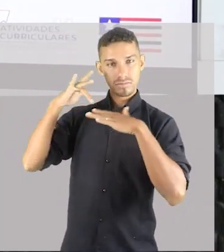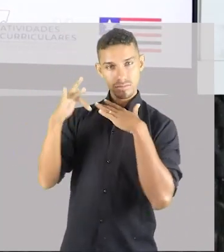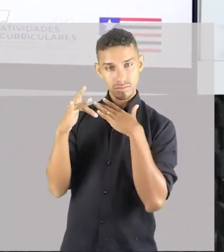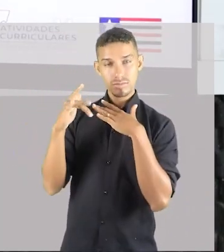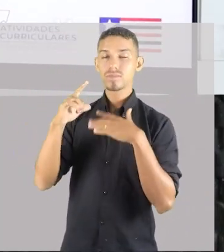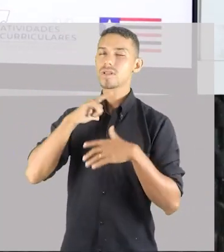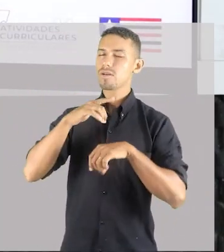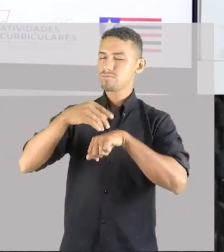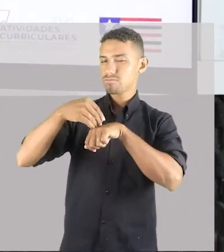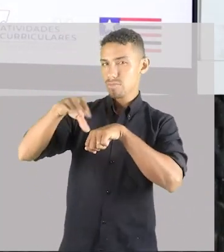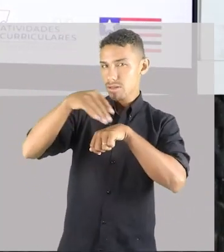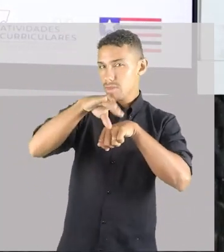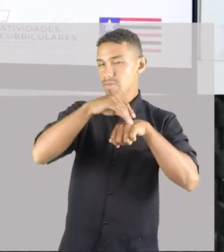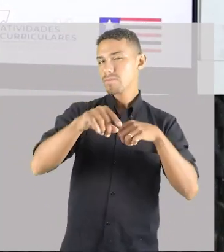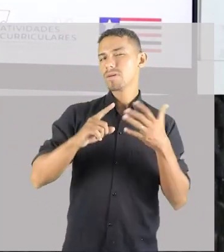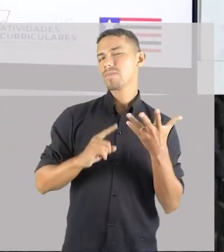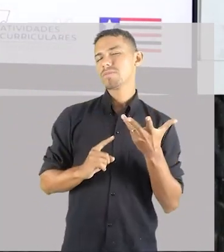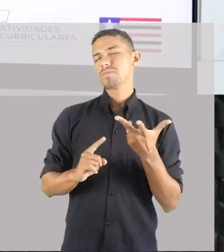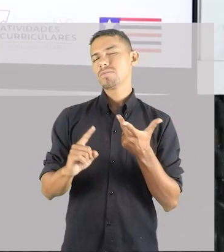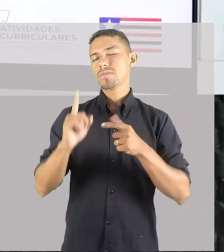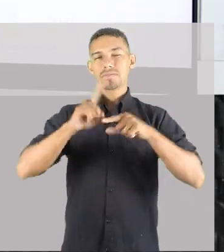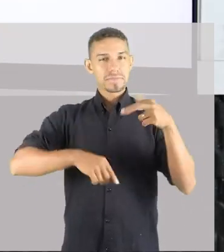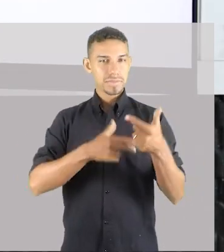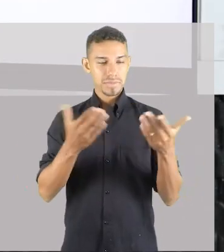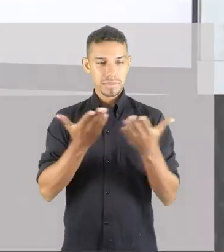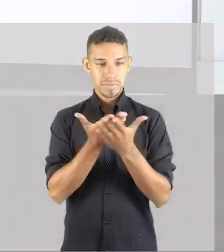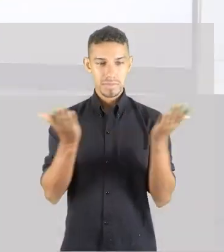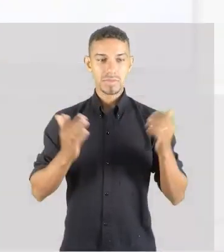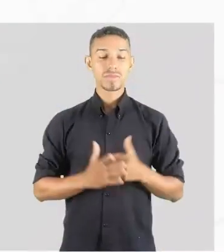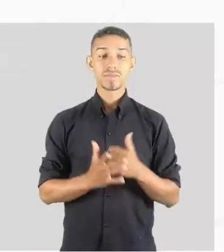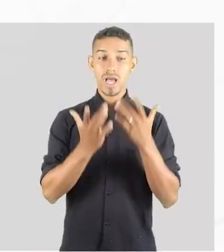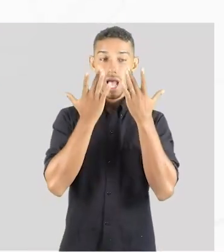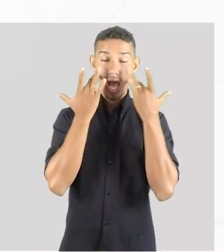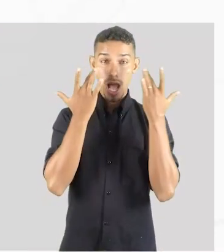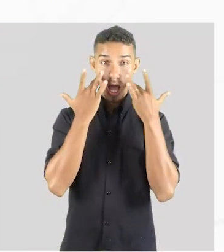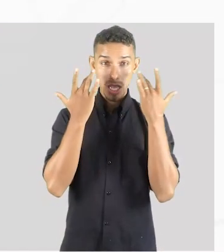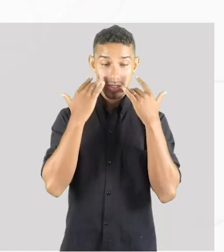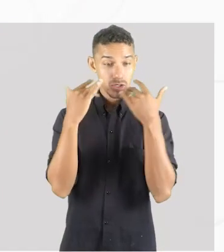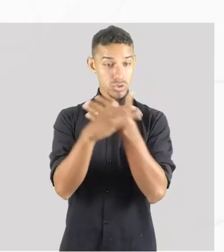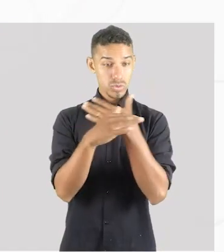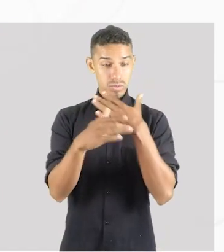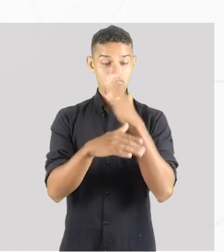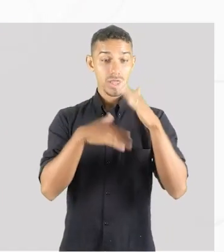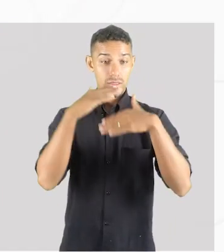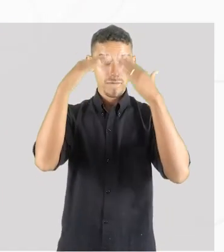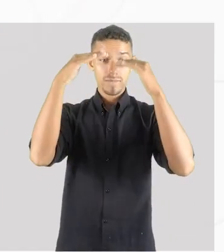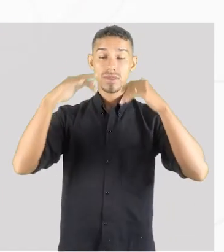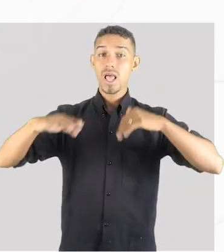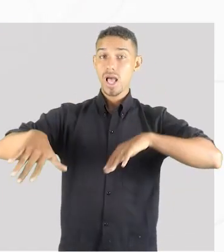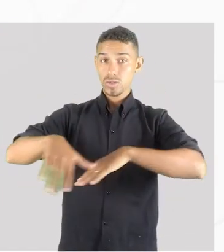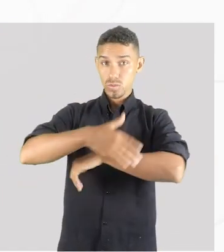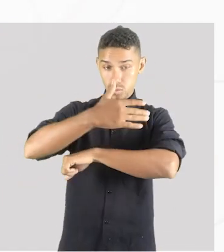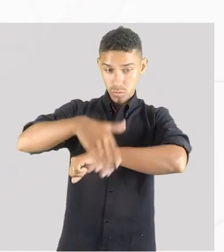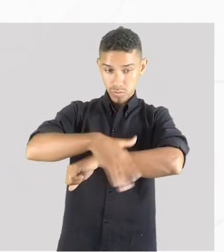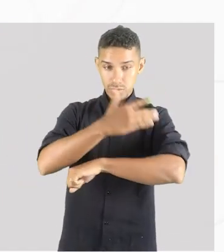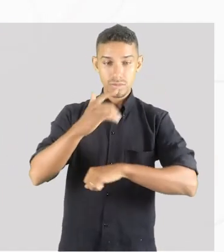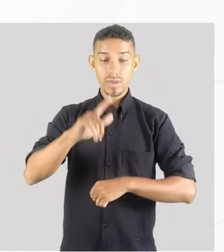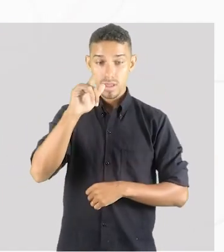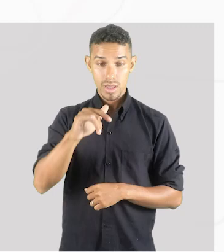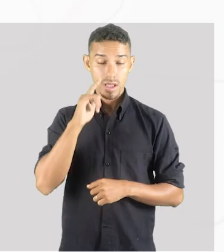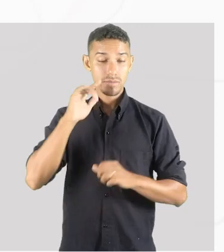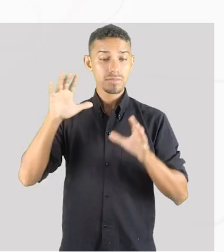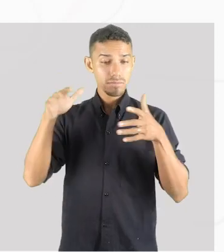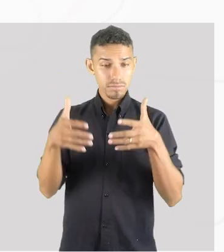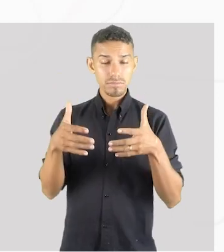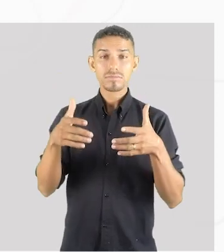dica para uma série de materiais de vocês arte urbana é a arte desenvolvida nas ruas Pois é ela é um paradigma